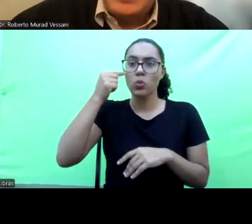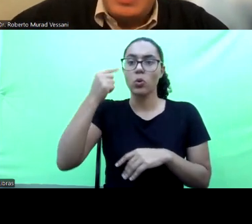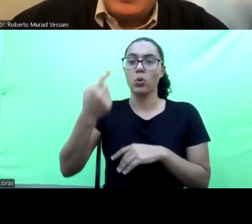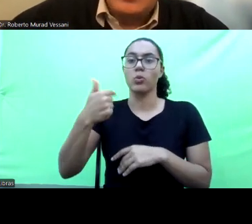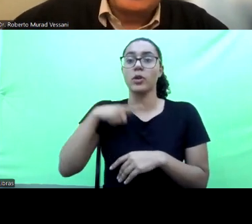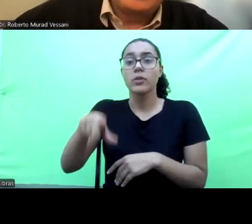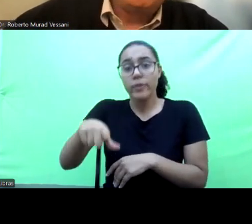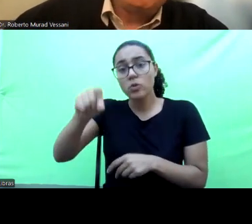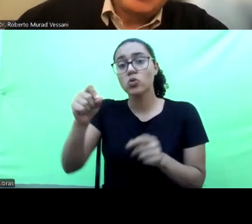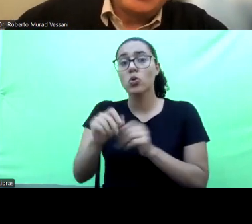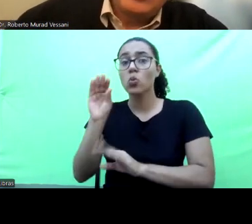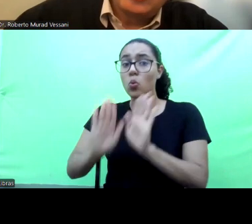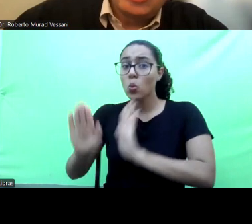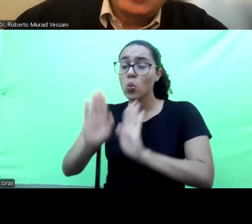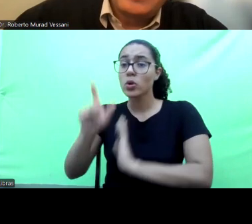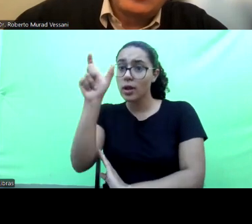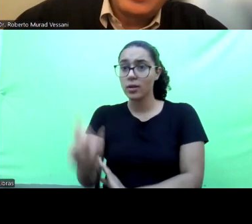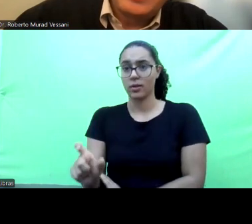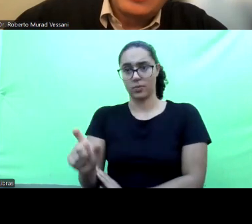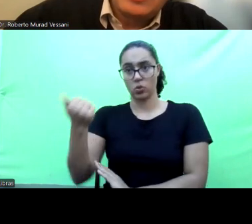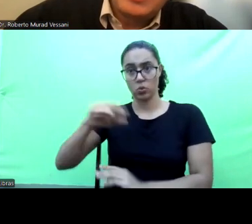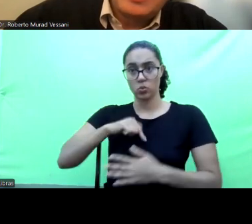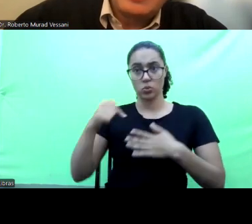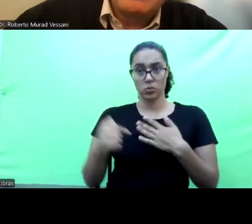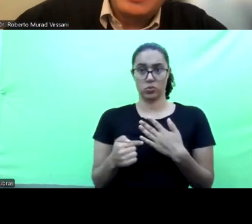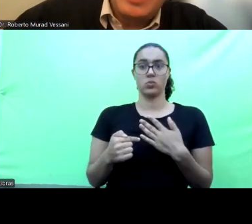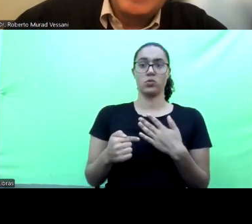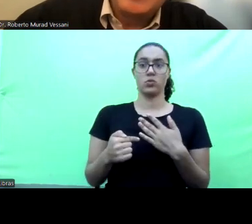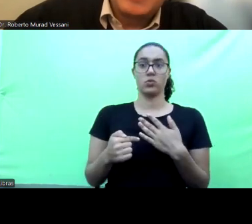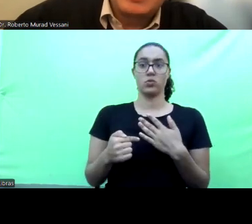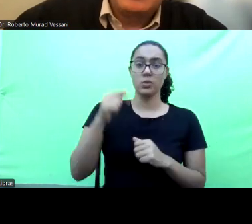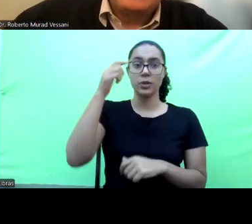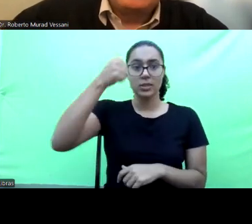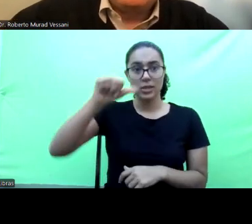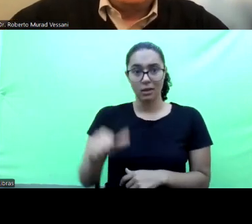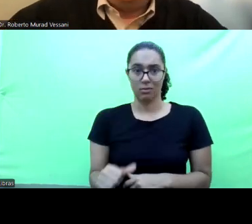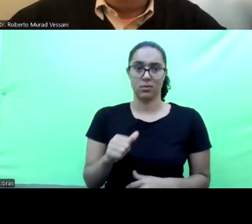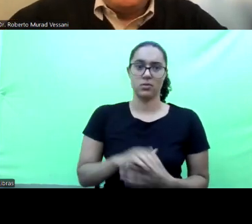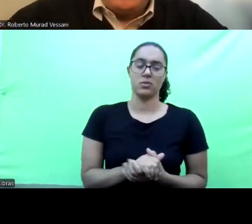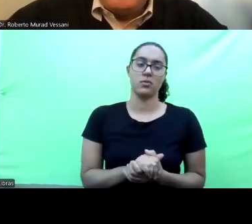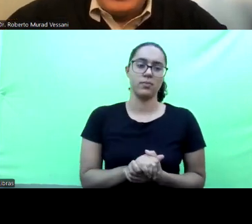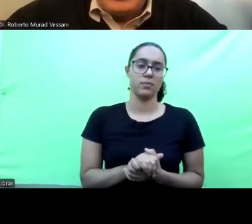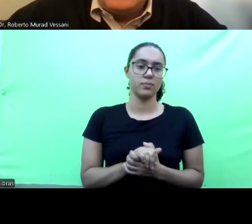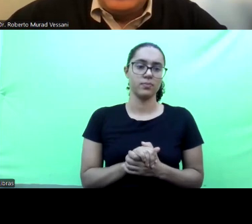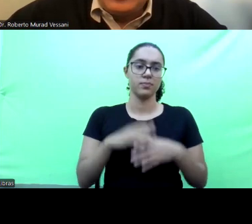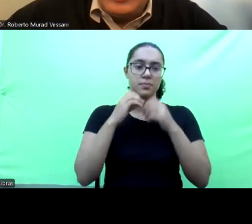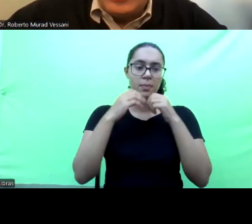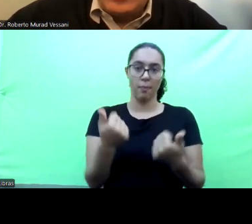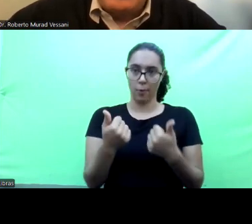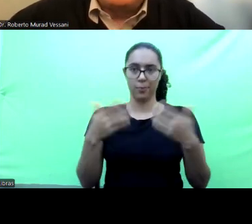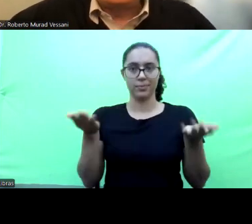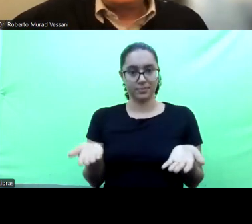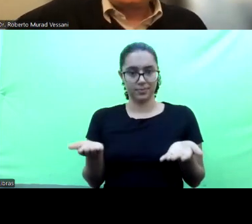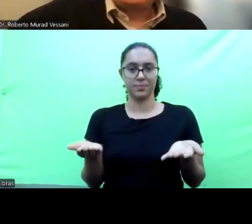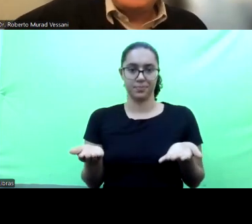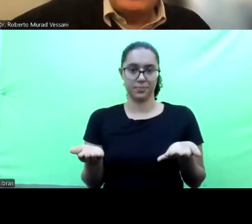desse paciente, né? Além dos outros fatores que a gente precisa avaliar. Bom, dito isso